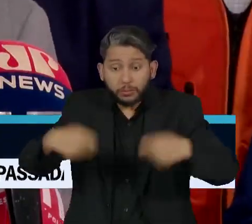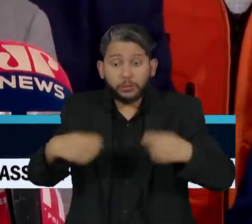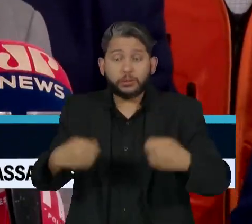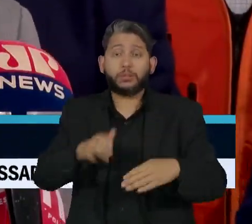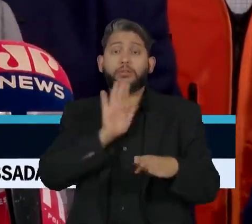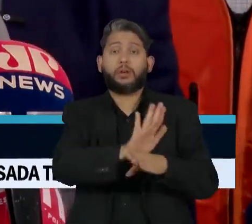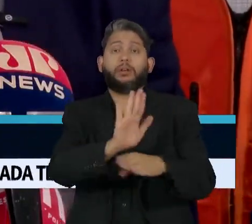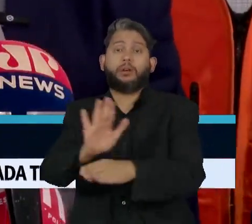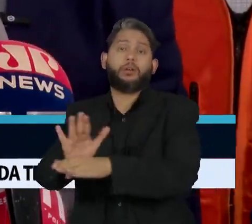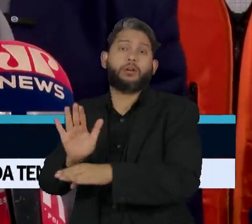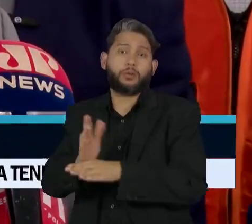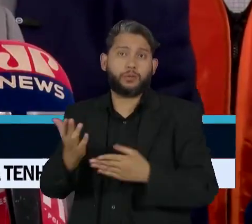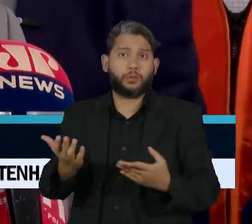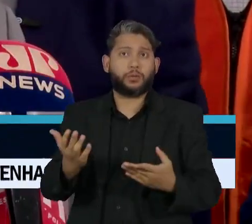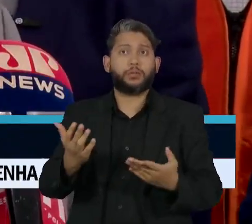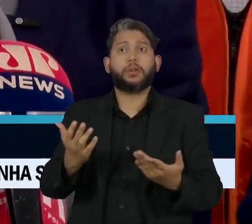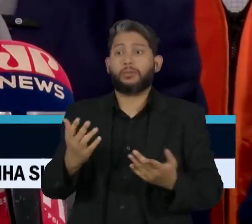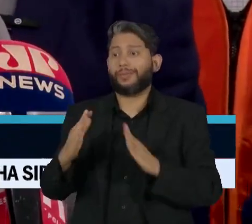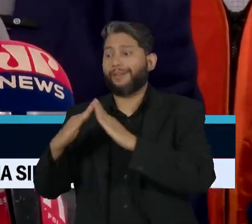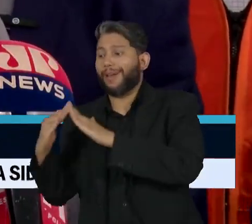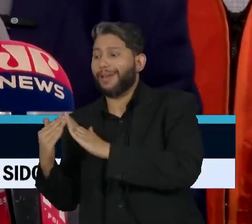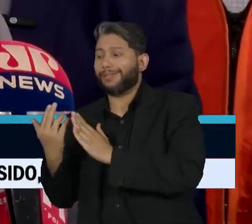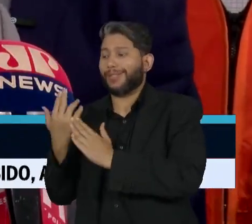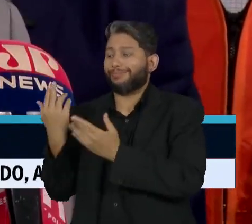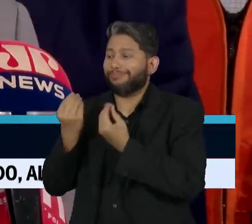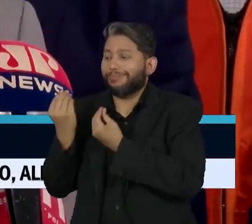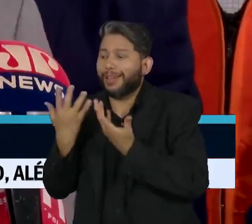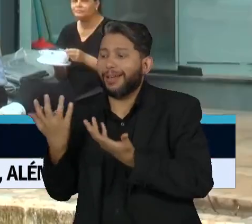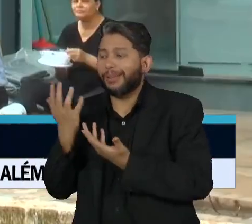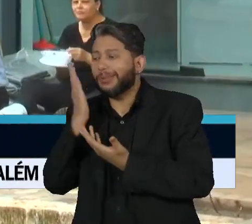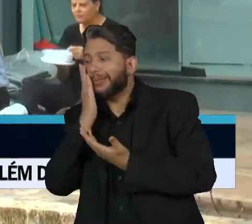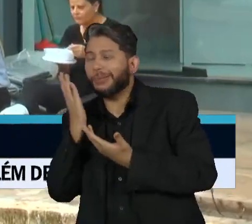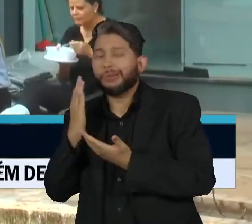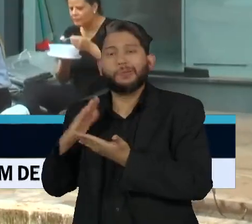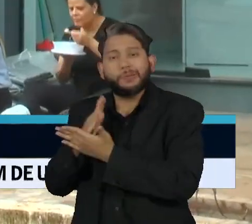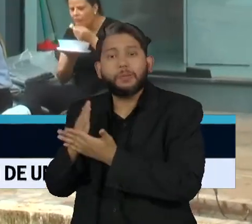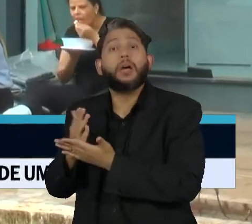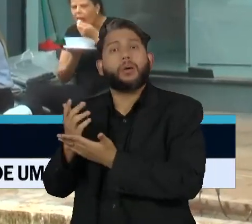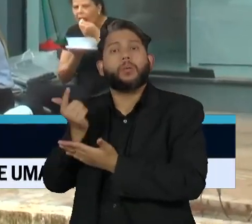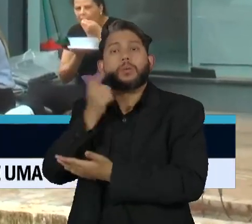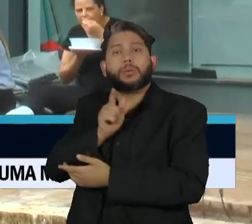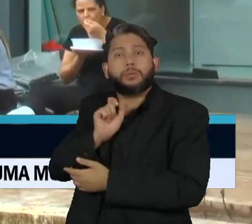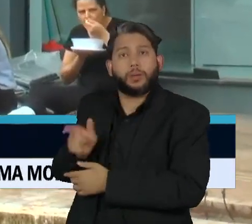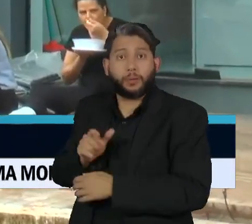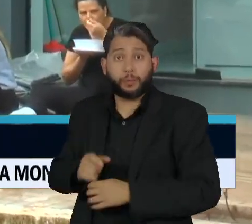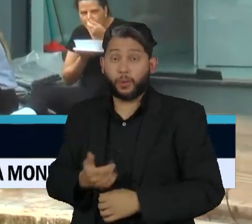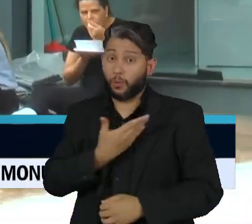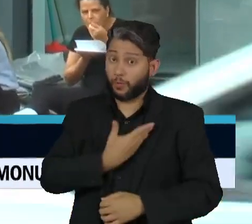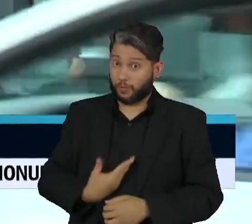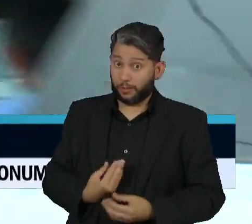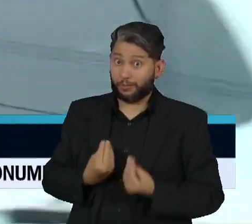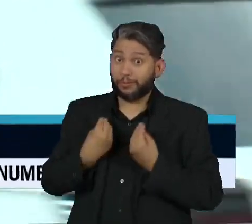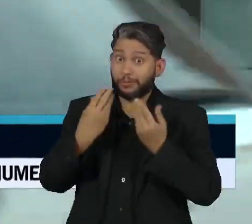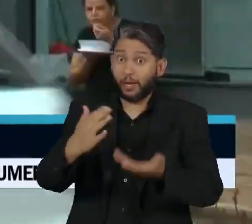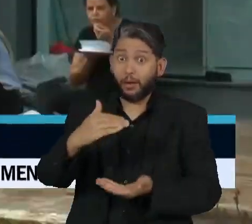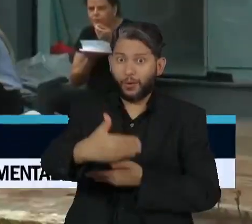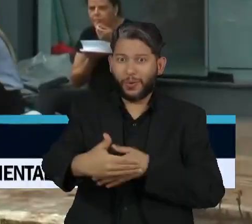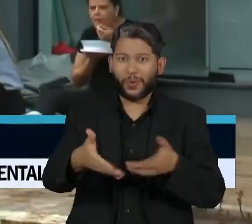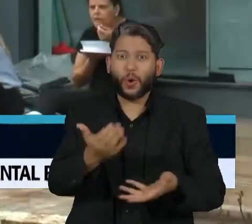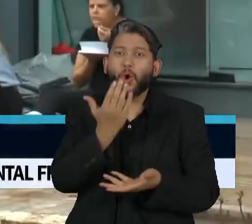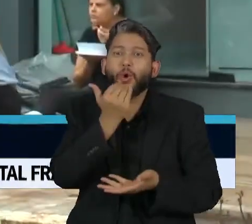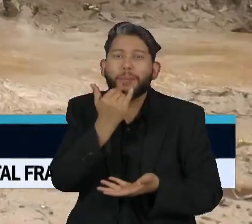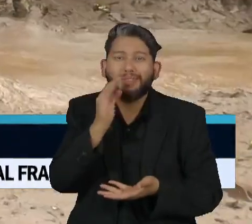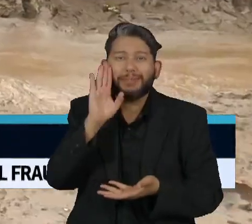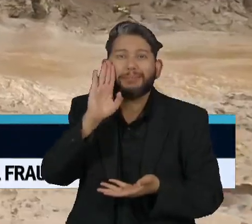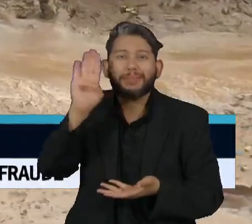está alojado improvisadamente, para facilitar. O governo também enviou 20 mil cestas de alimentos para